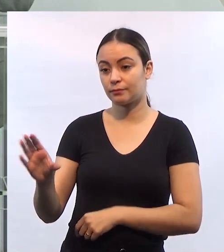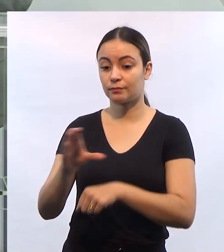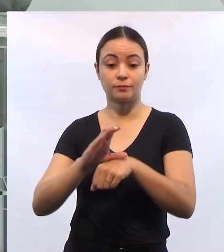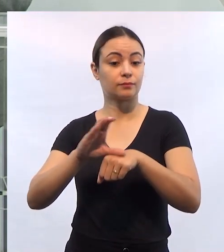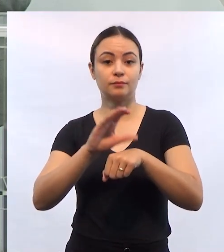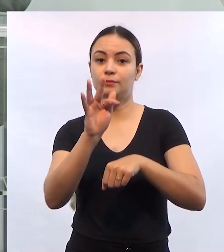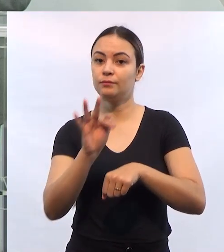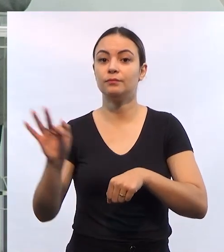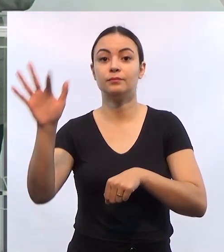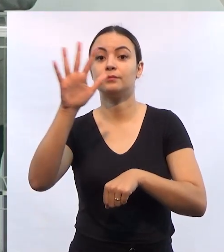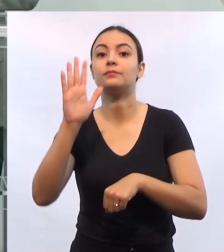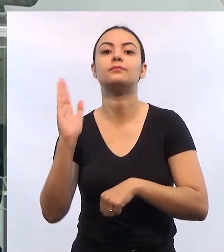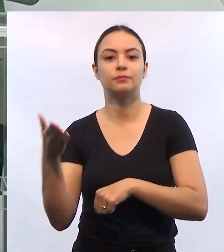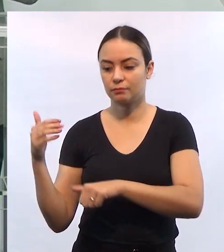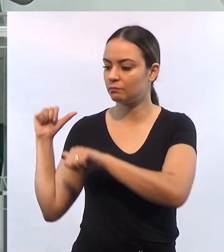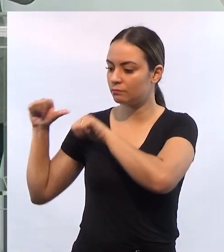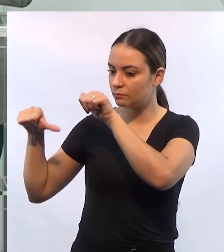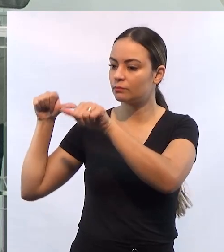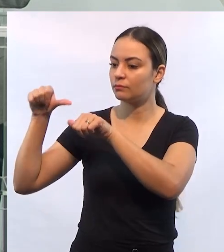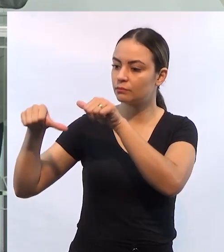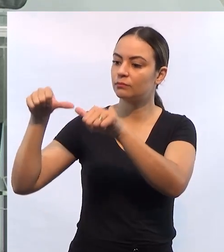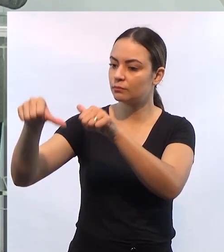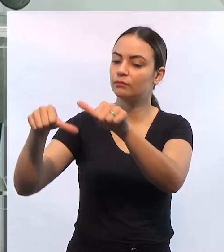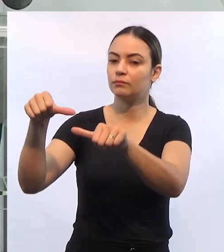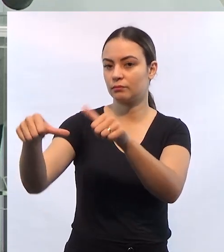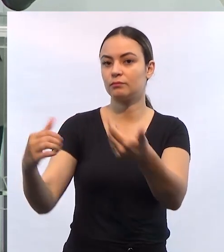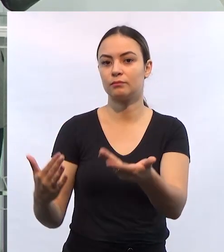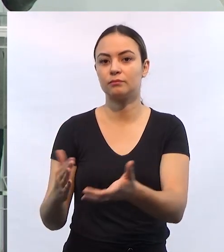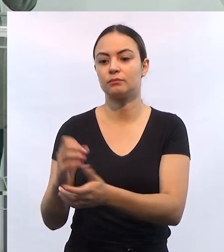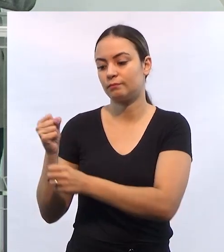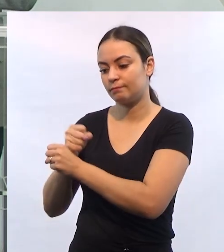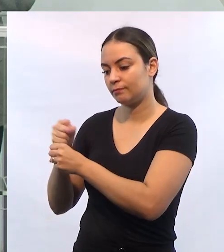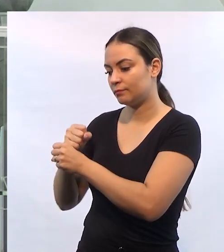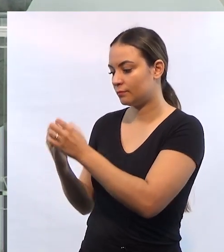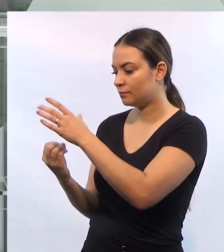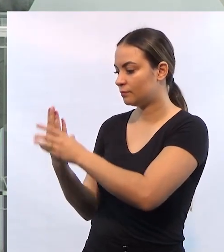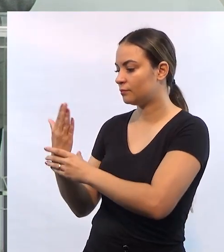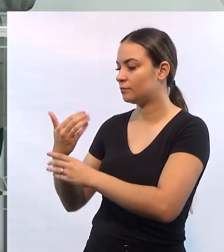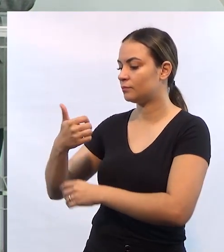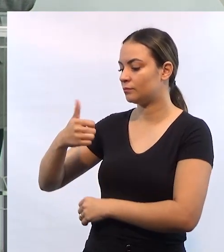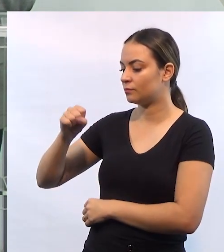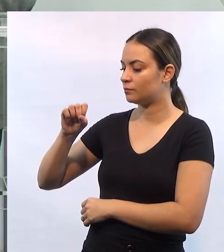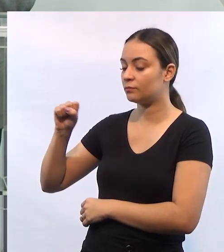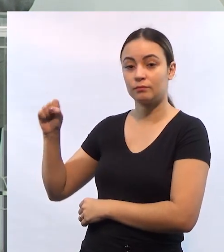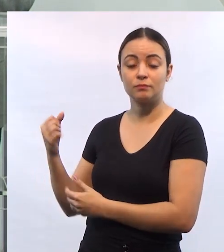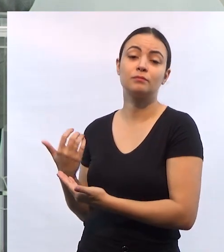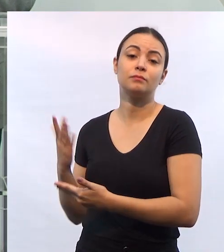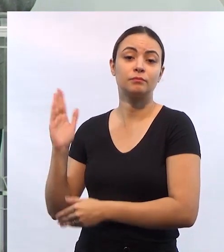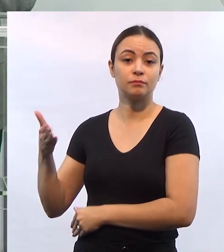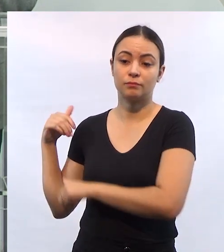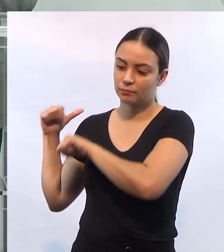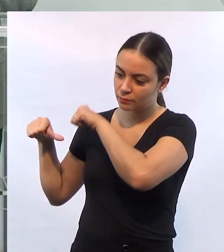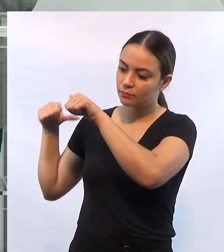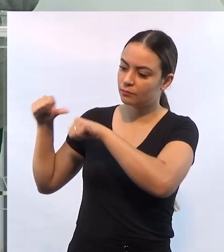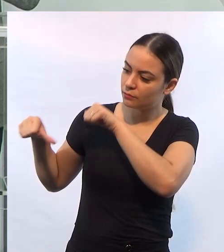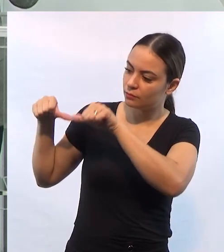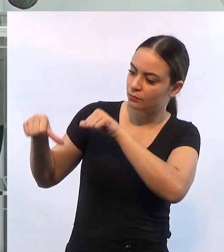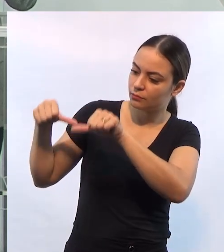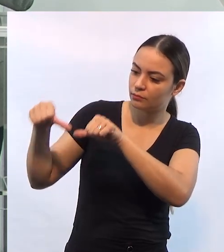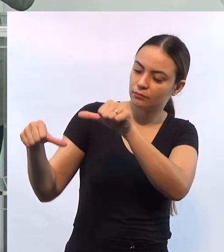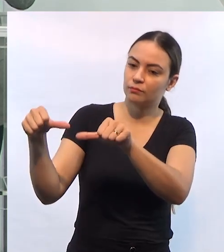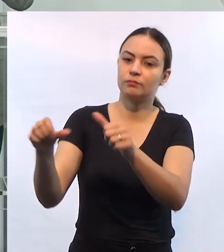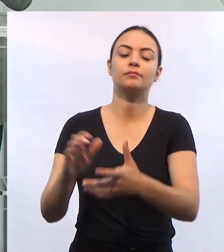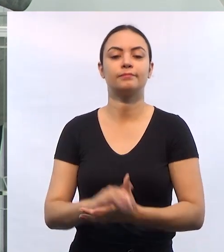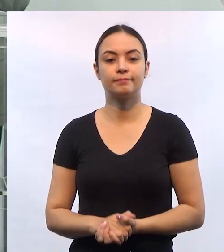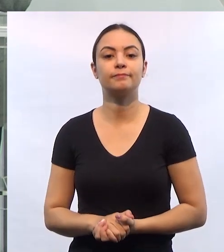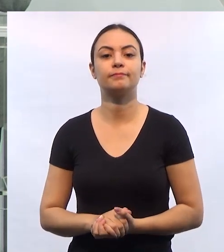Constituição Federal, tá? Quantas mudanças que ela já tiveram desde a sua promulgação lá em 88, não é verdade?